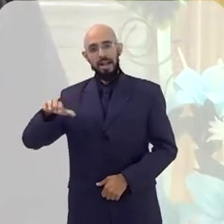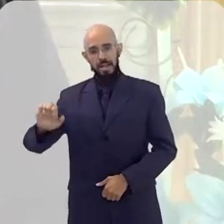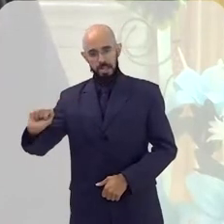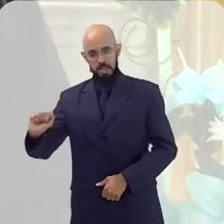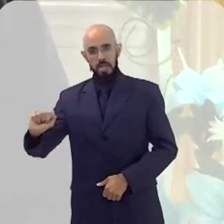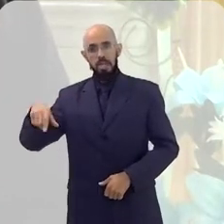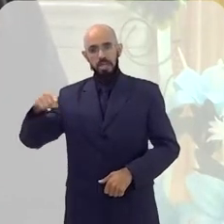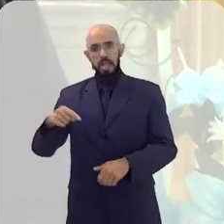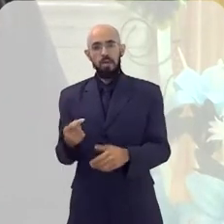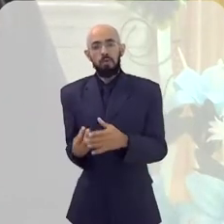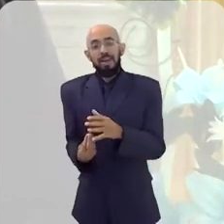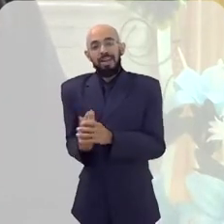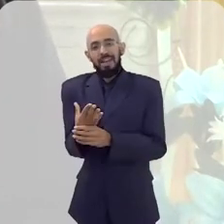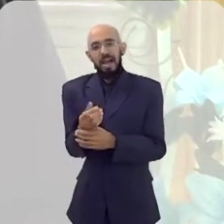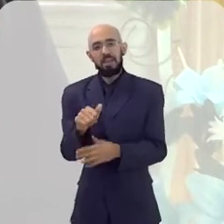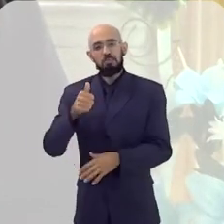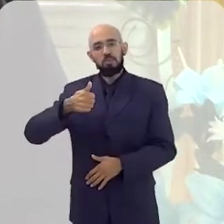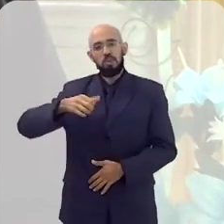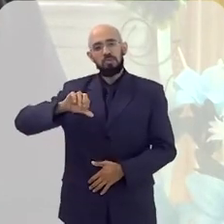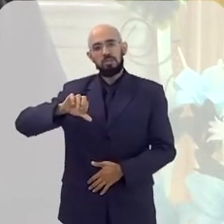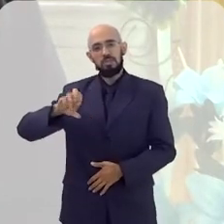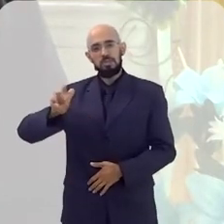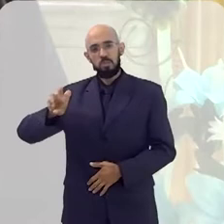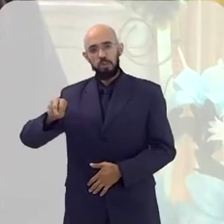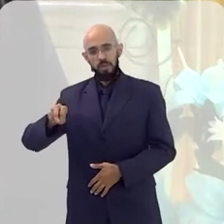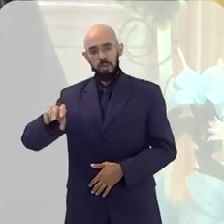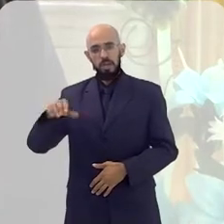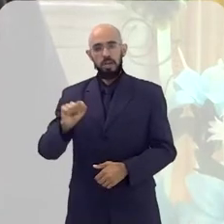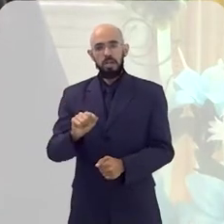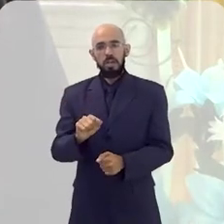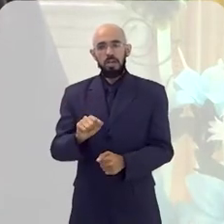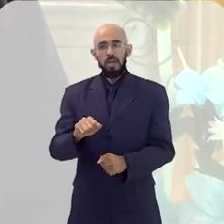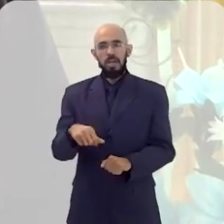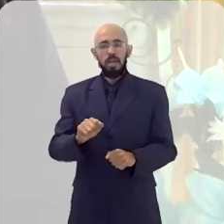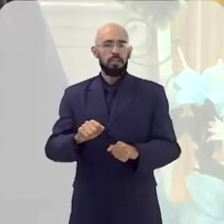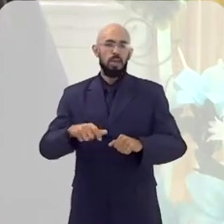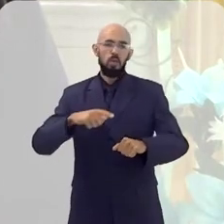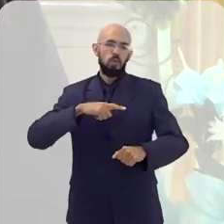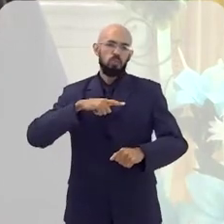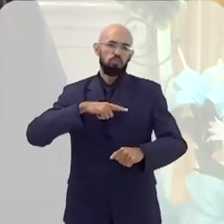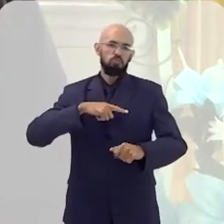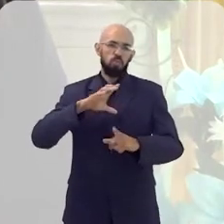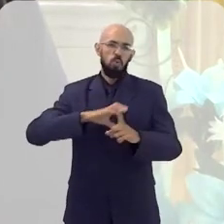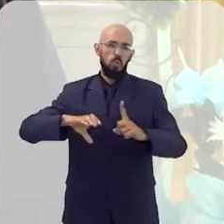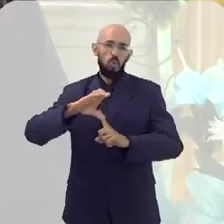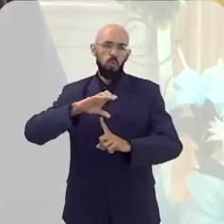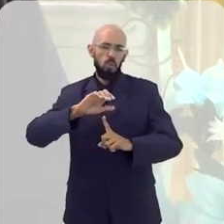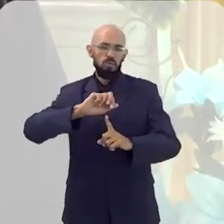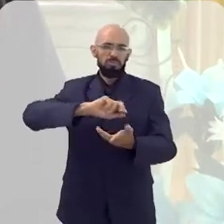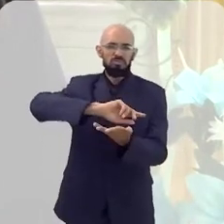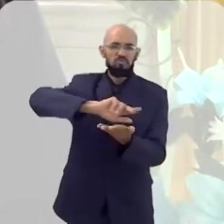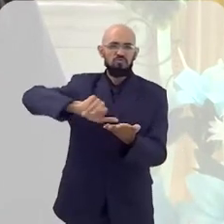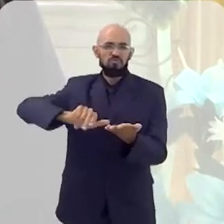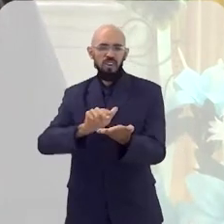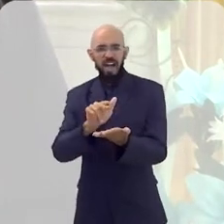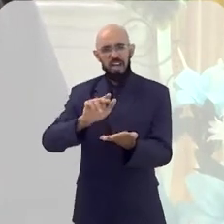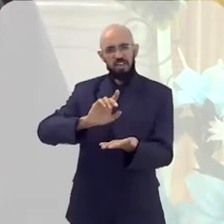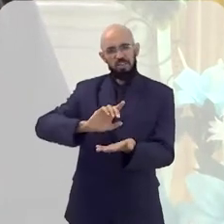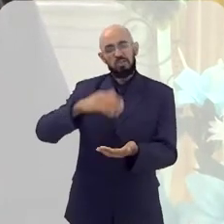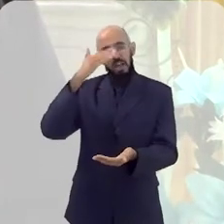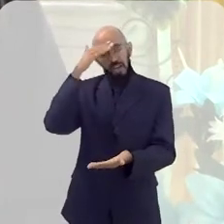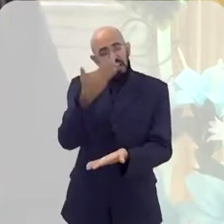né? É uma religião iniciática, sacerdotal, de culto dualista e crença